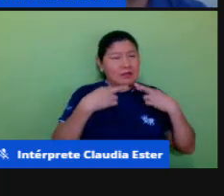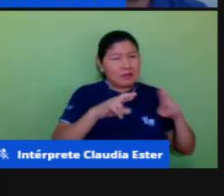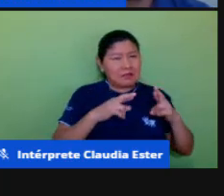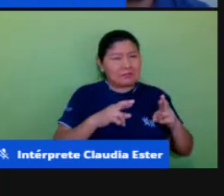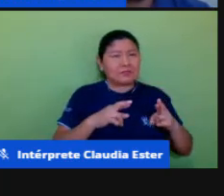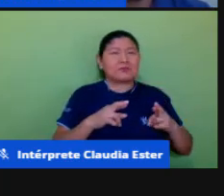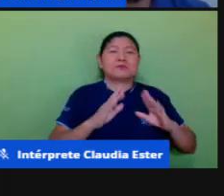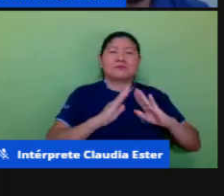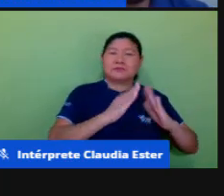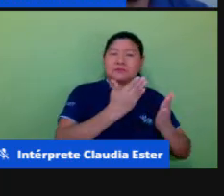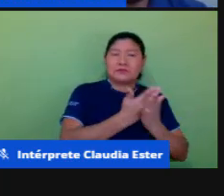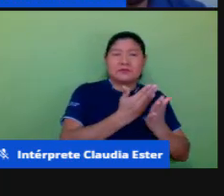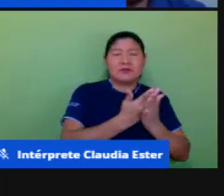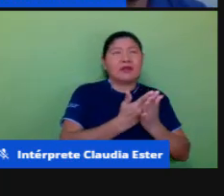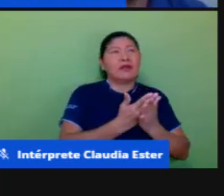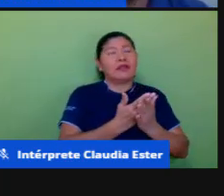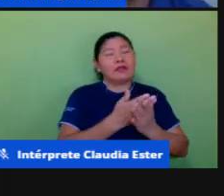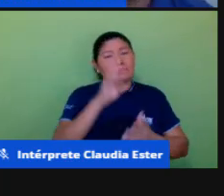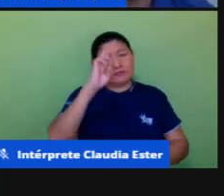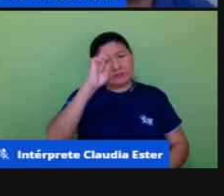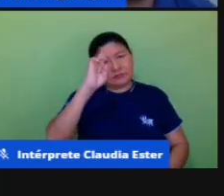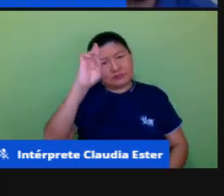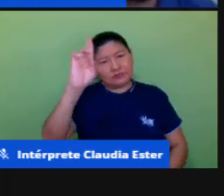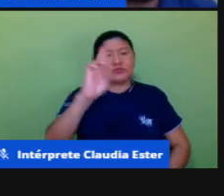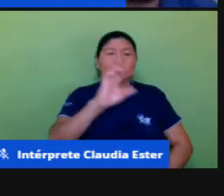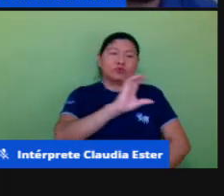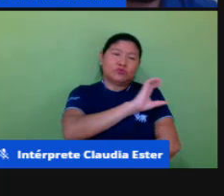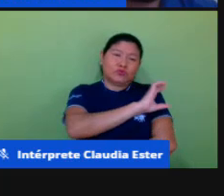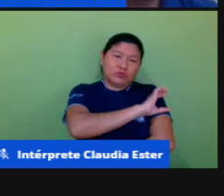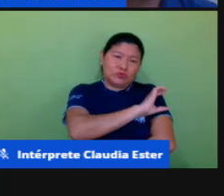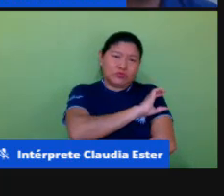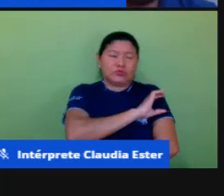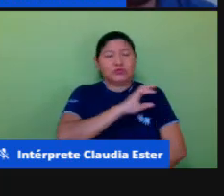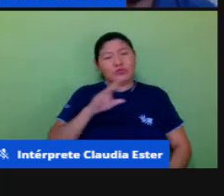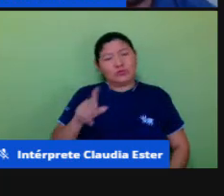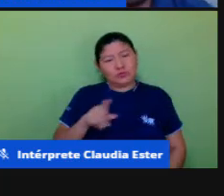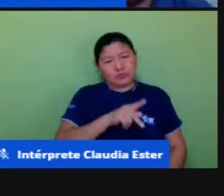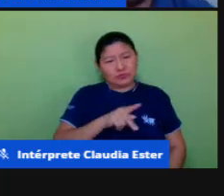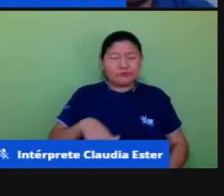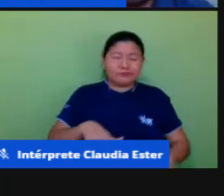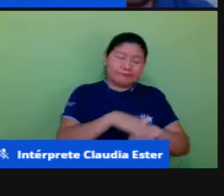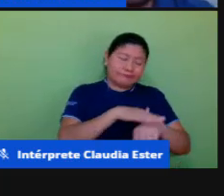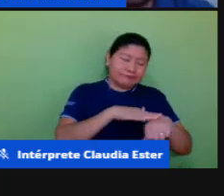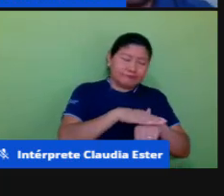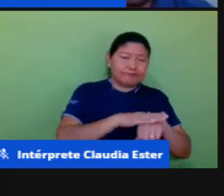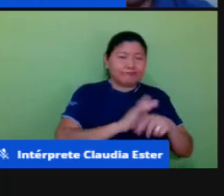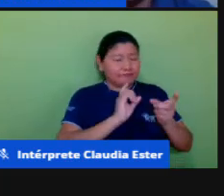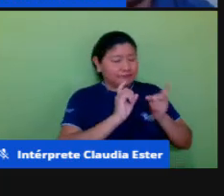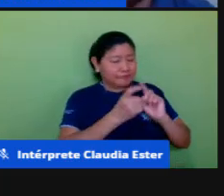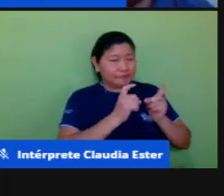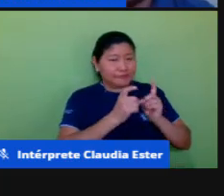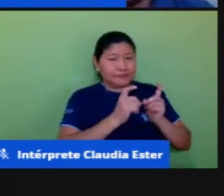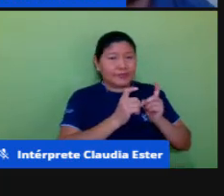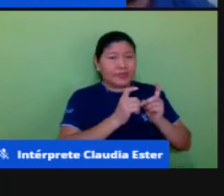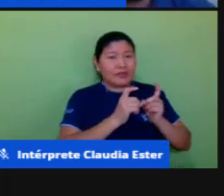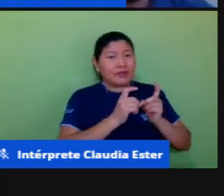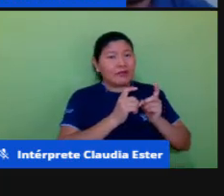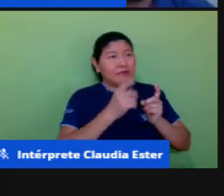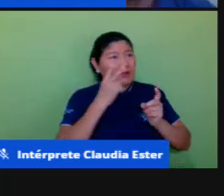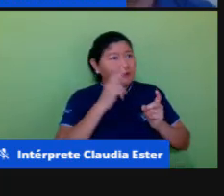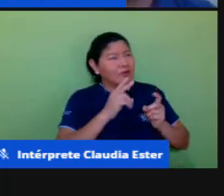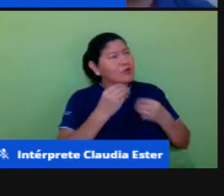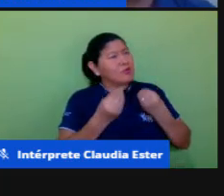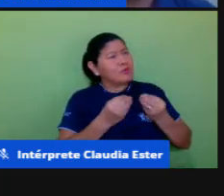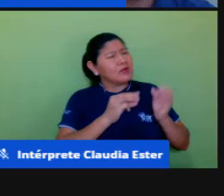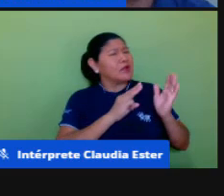gestor, no caso, os coordenadores, conversaram com o professor para adequar essa metodologia. Veja, nós